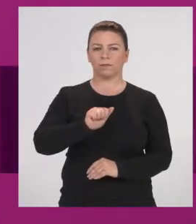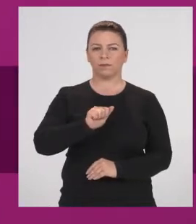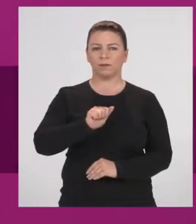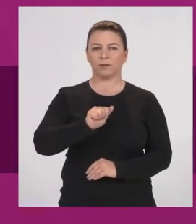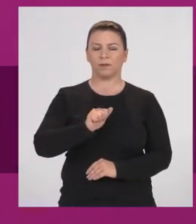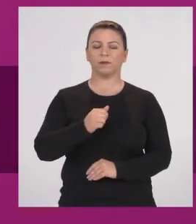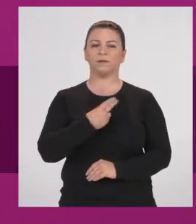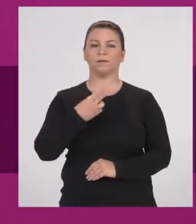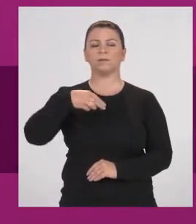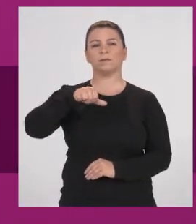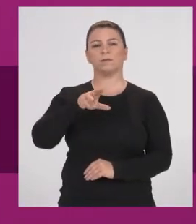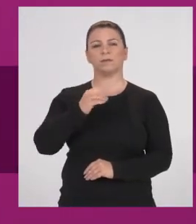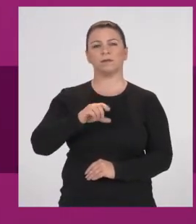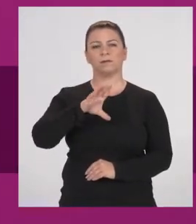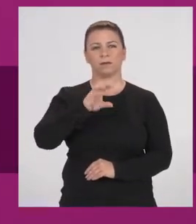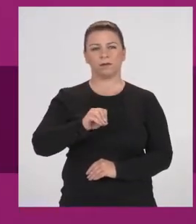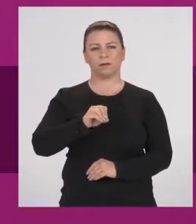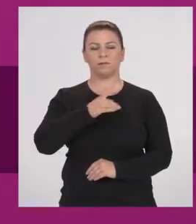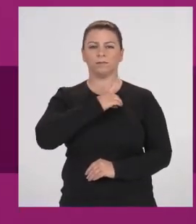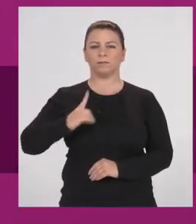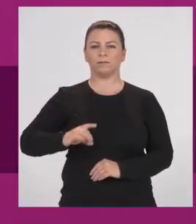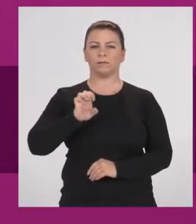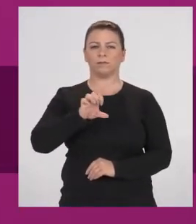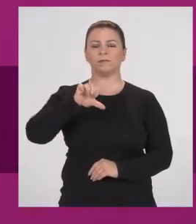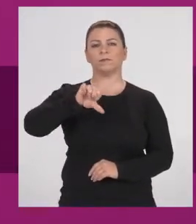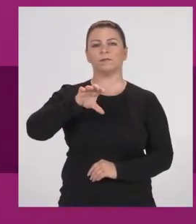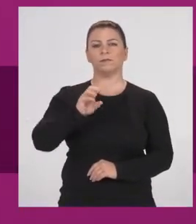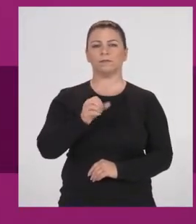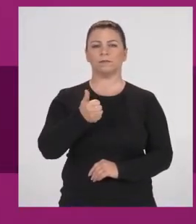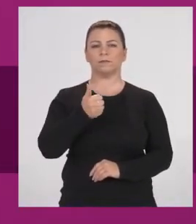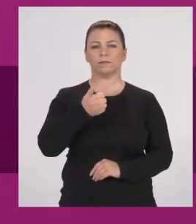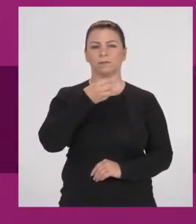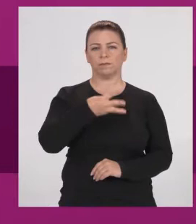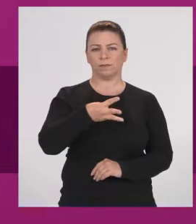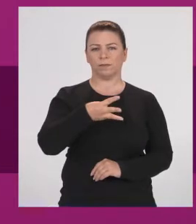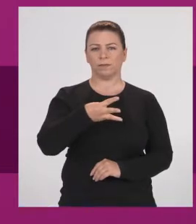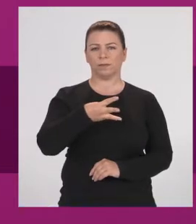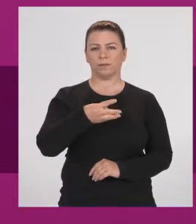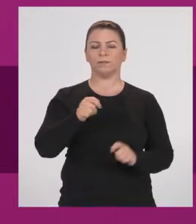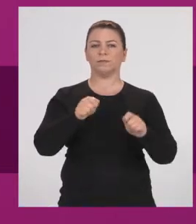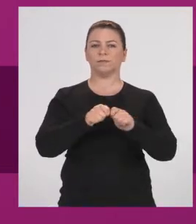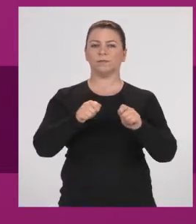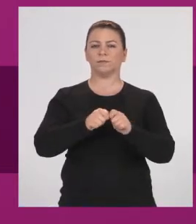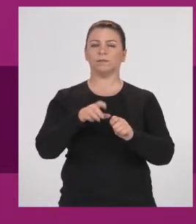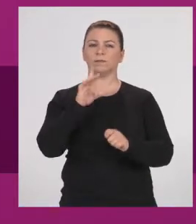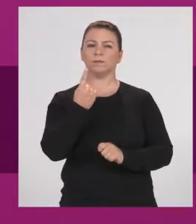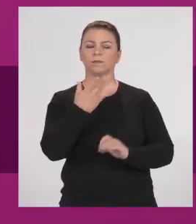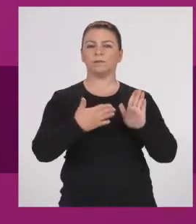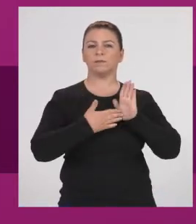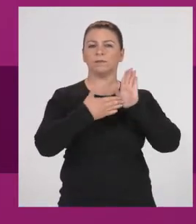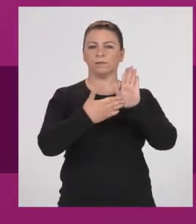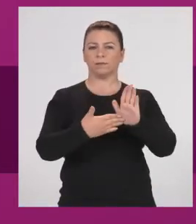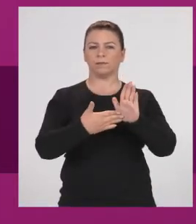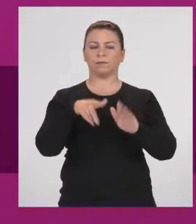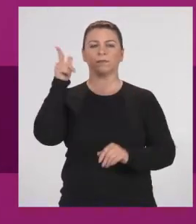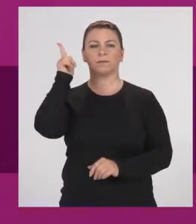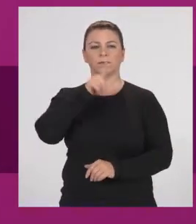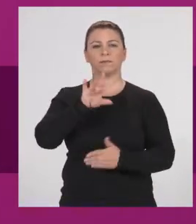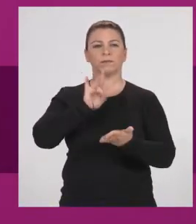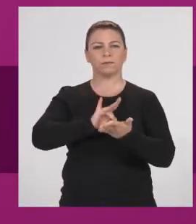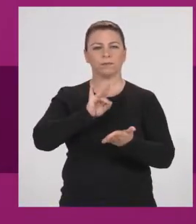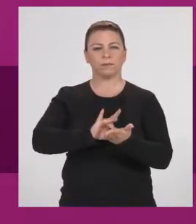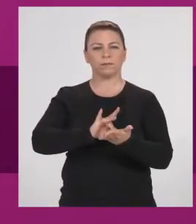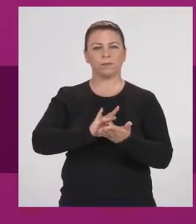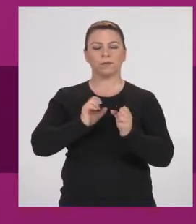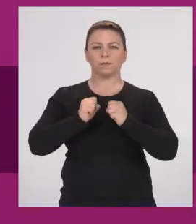Olá, sou Marcelo Garré, candidato a deputado estadual número 90113. Vou fazer só uma promessa,